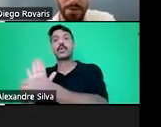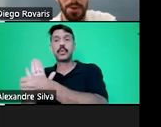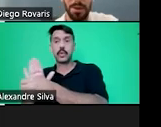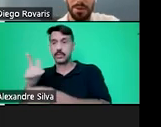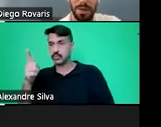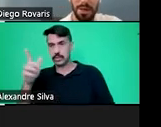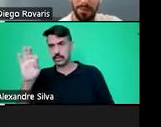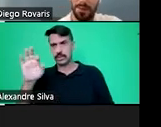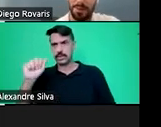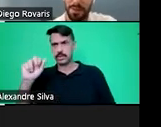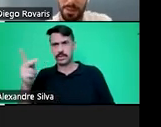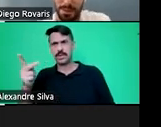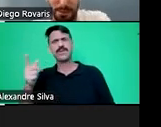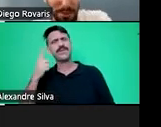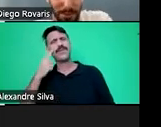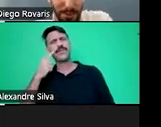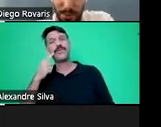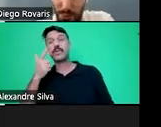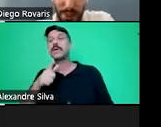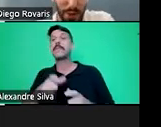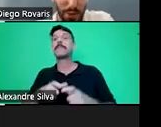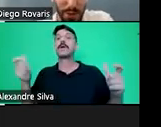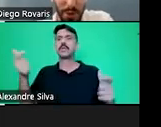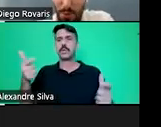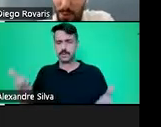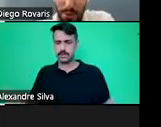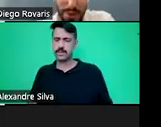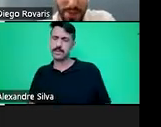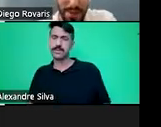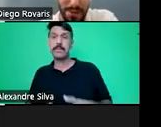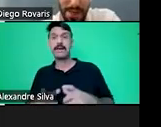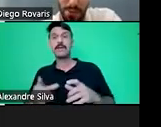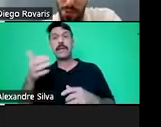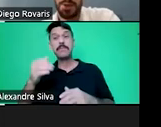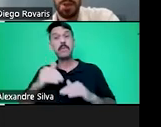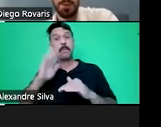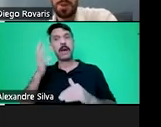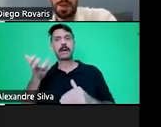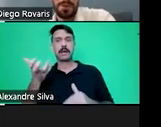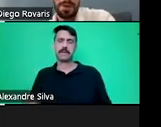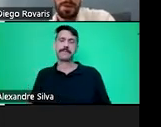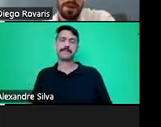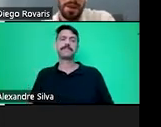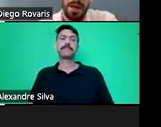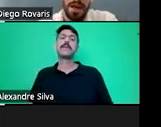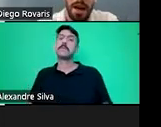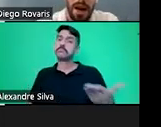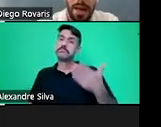atingir um pouco mais do que isso, mas enfim, vamos ver como a coisa vai. Por enquanto está indo muito